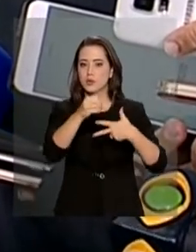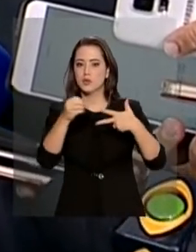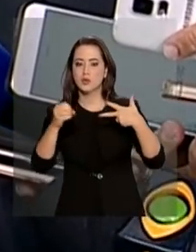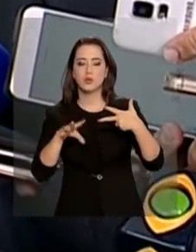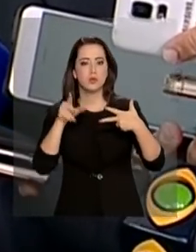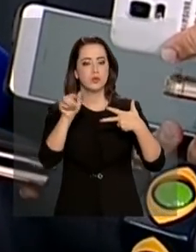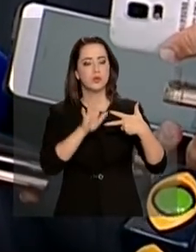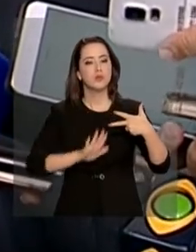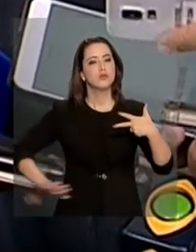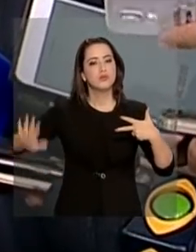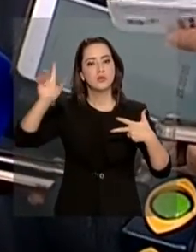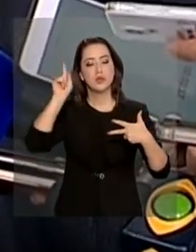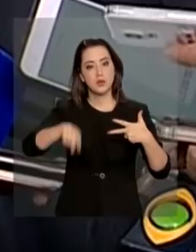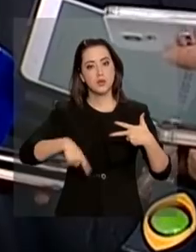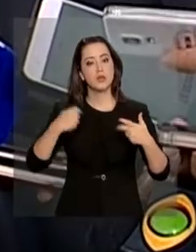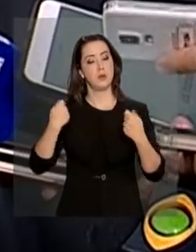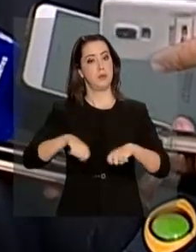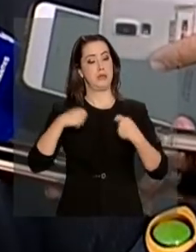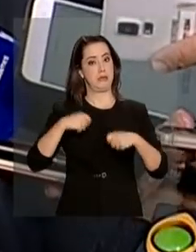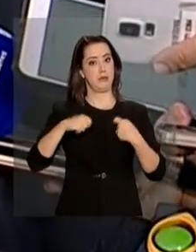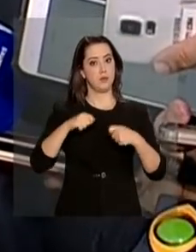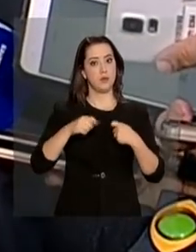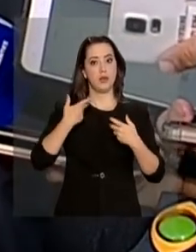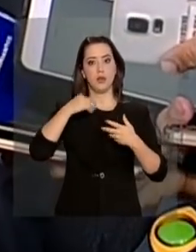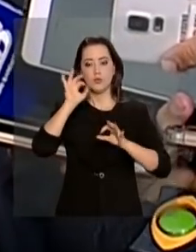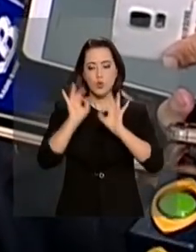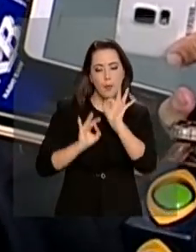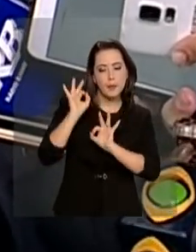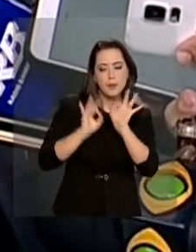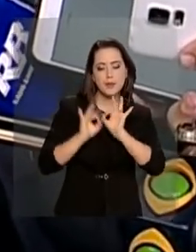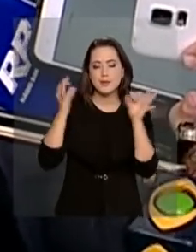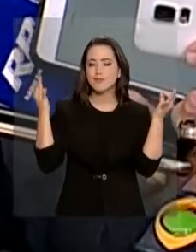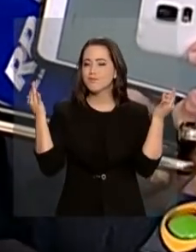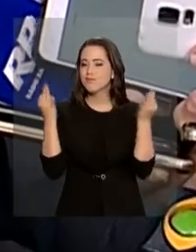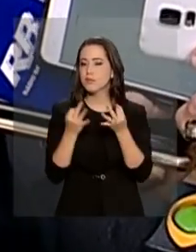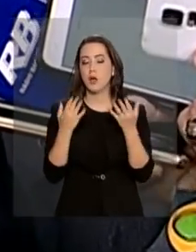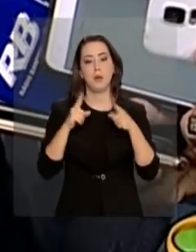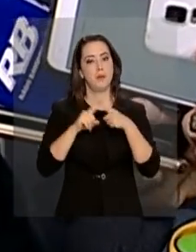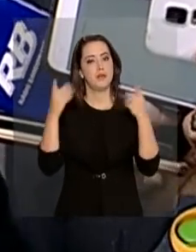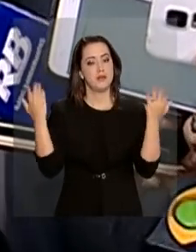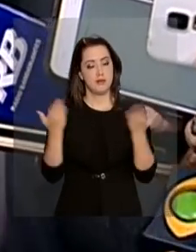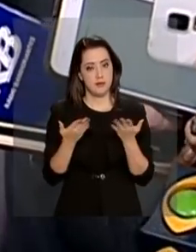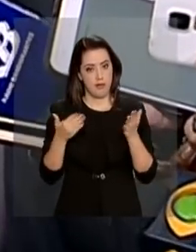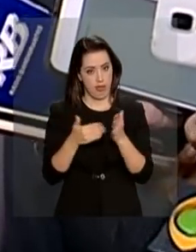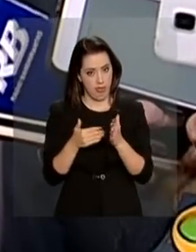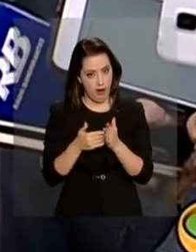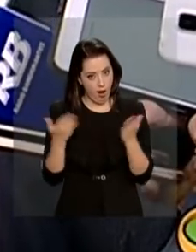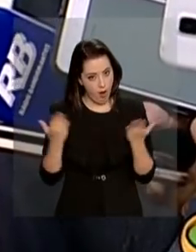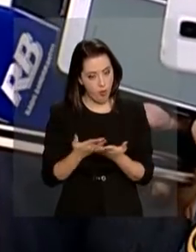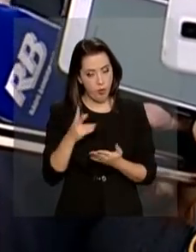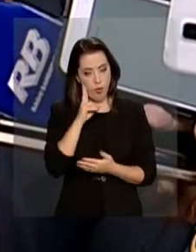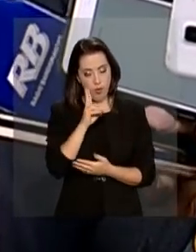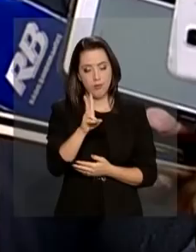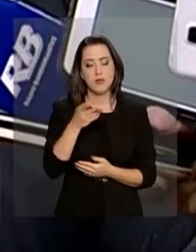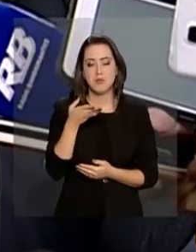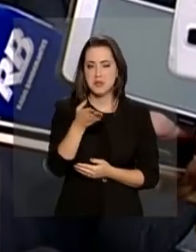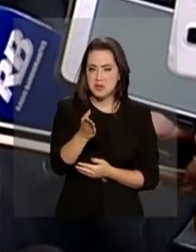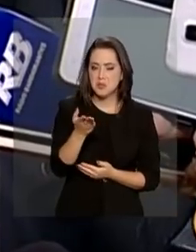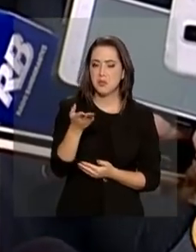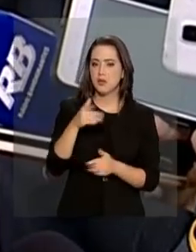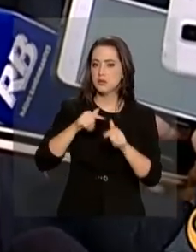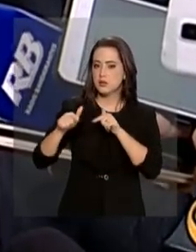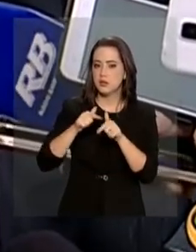o país. Isto exige uma logística extraordinária, mas até o momento em que se deu início dos